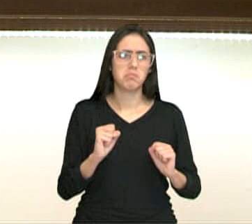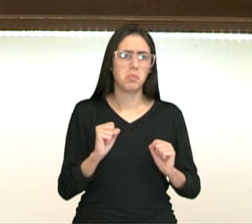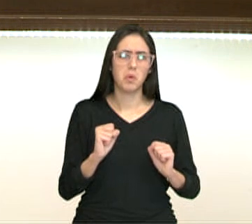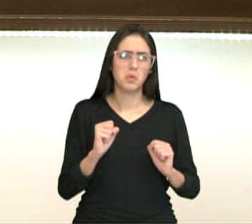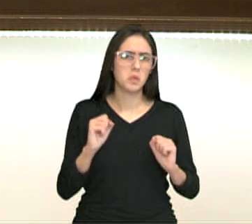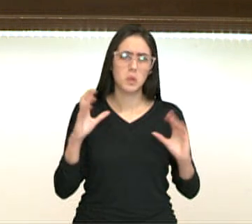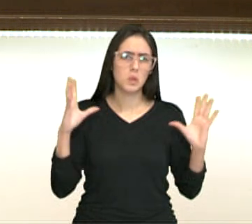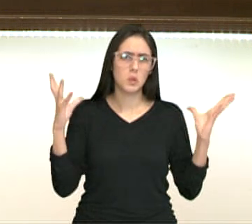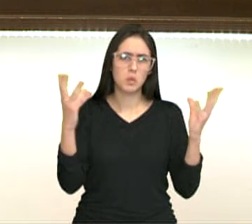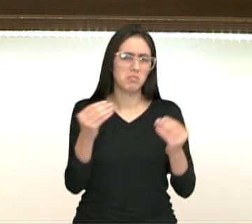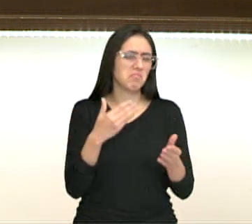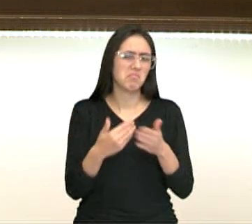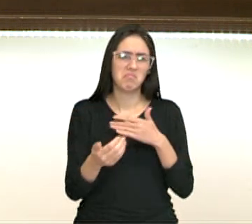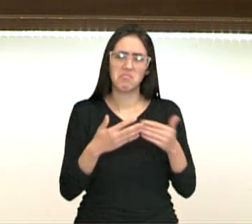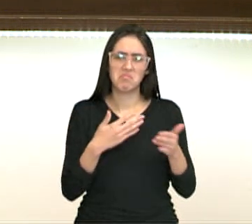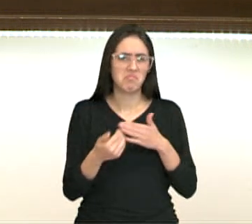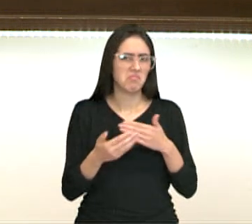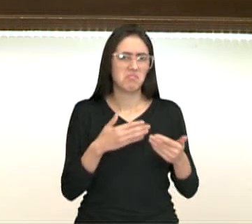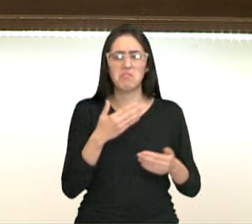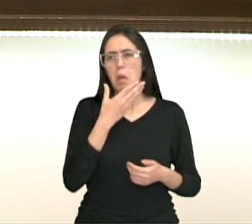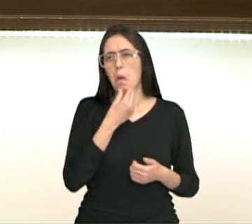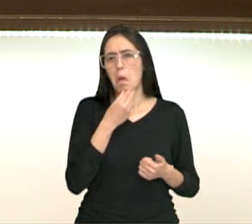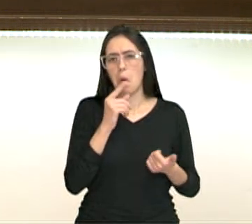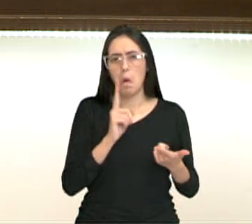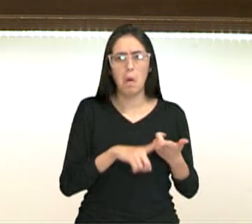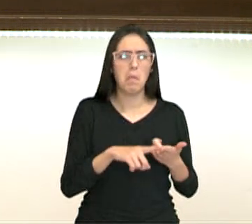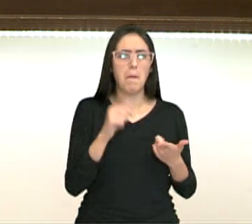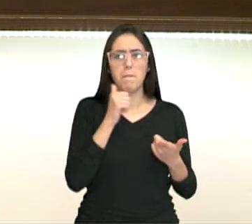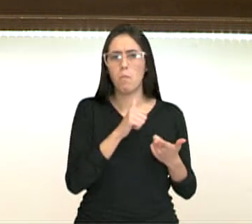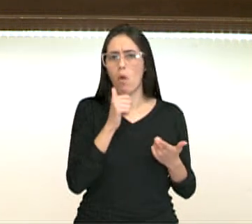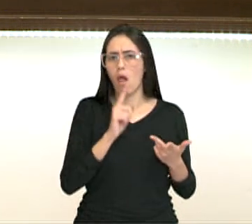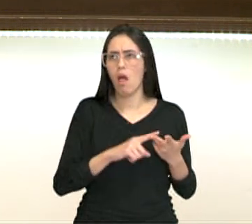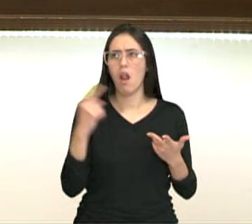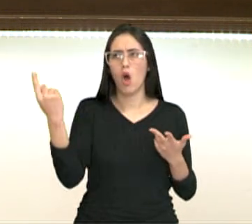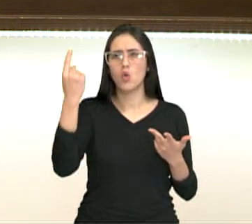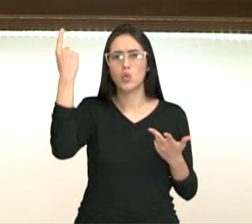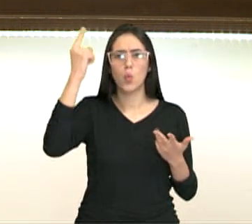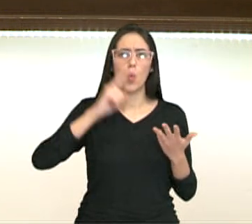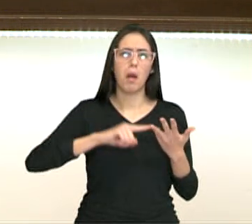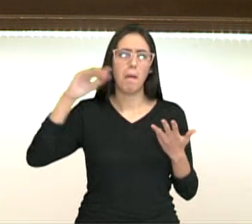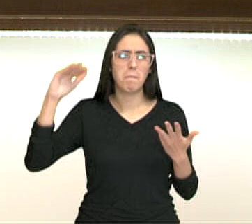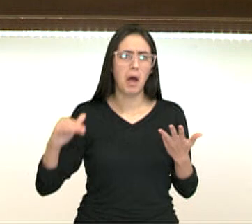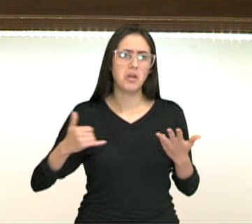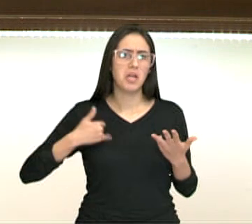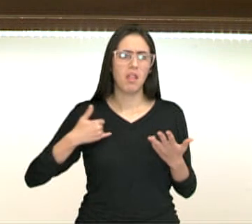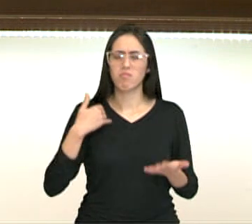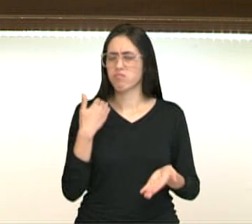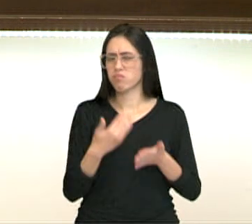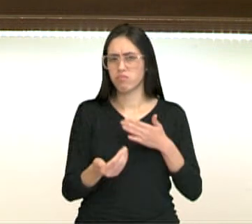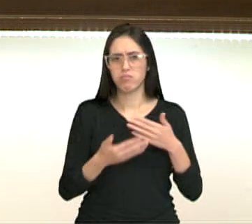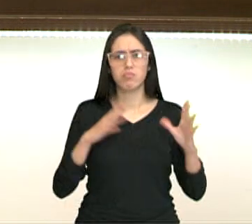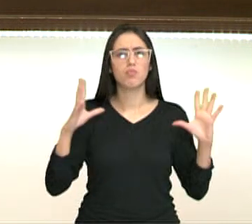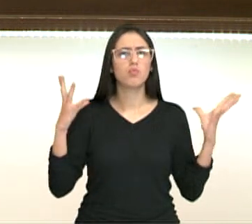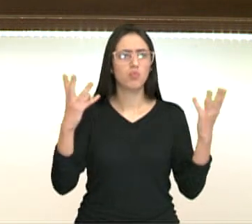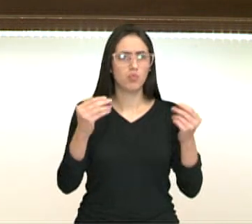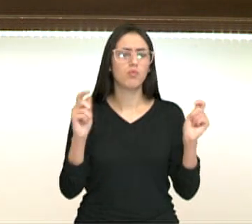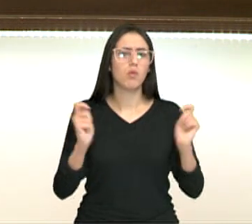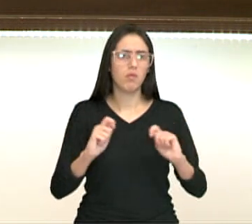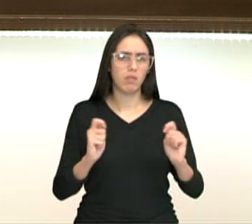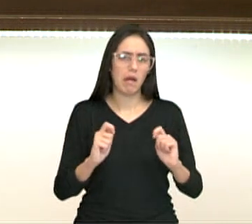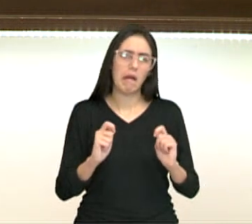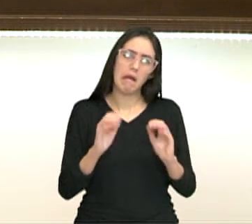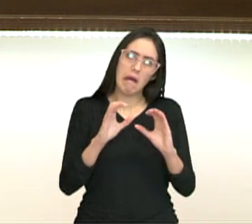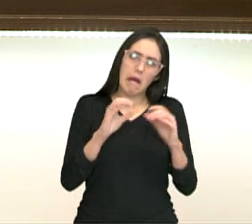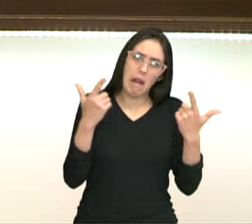mundo, independentemente de gênero, de sexo, de altura, de idade, todo mundo consegue praticar.